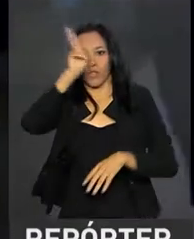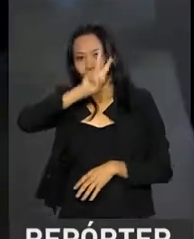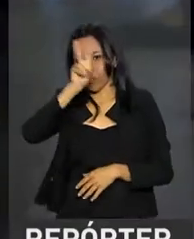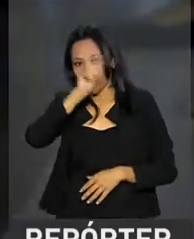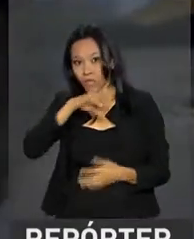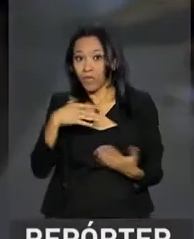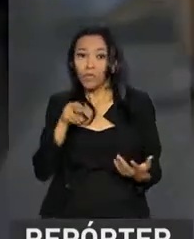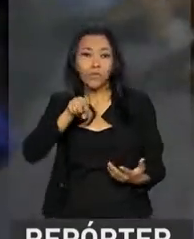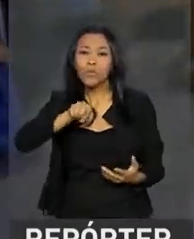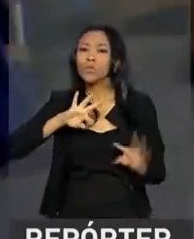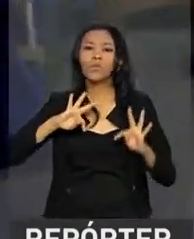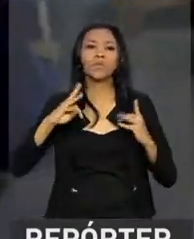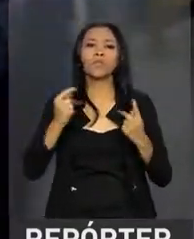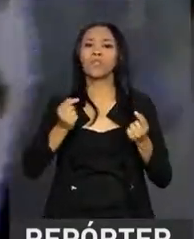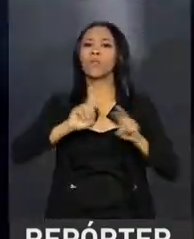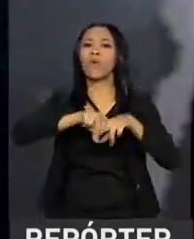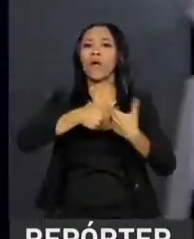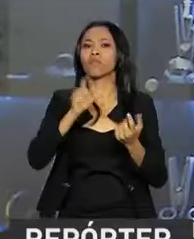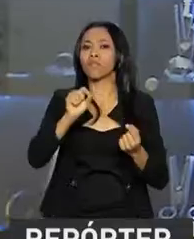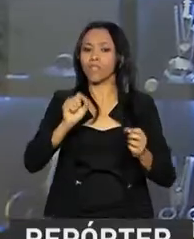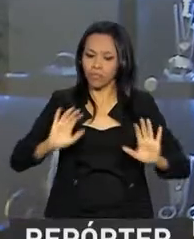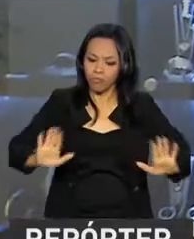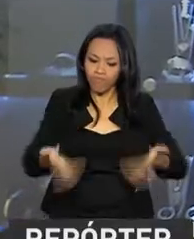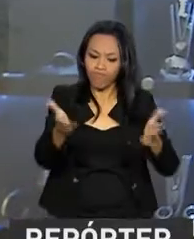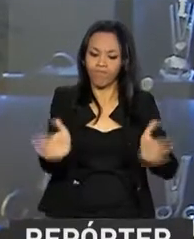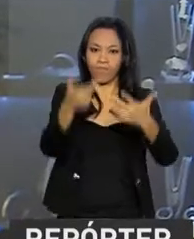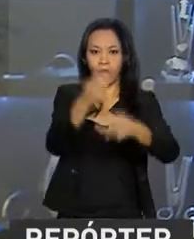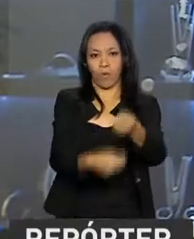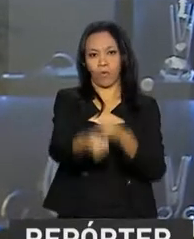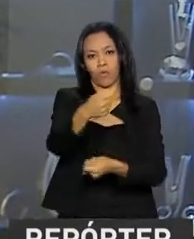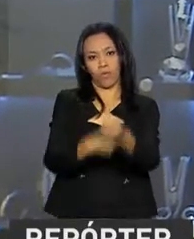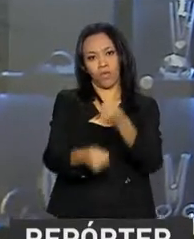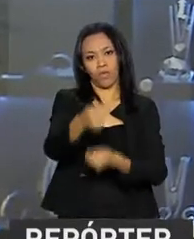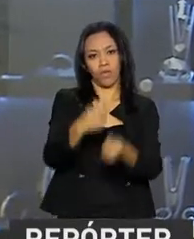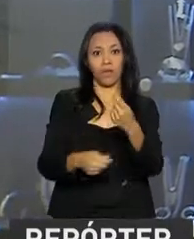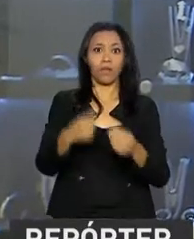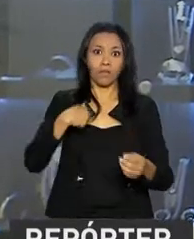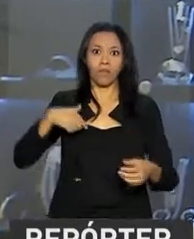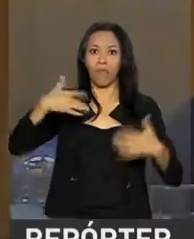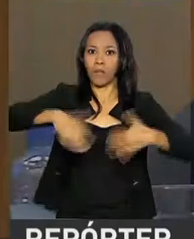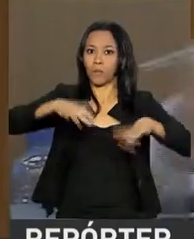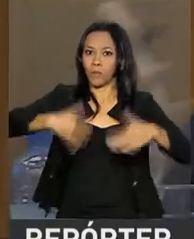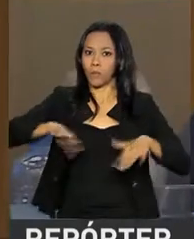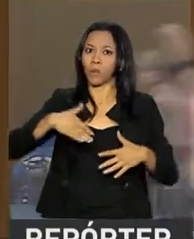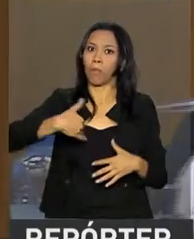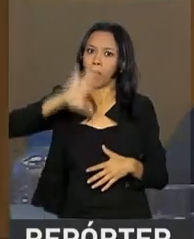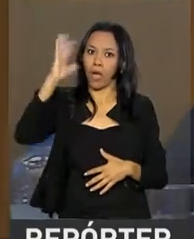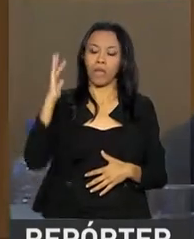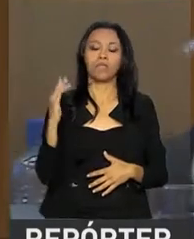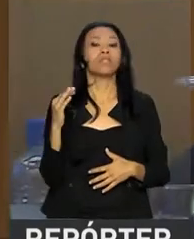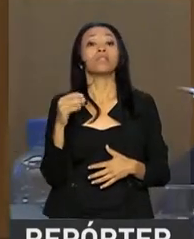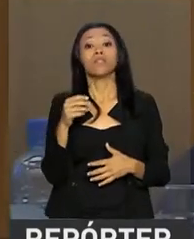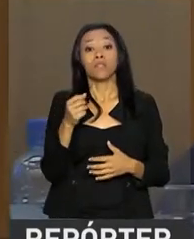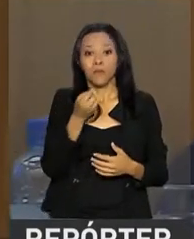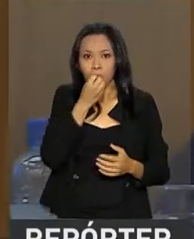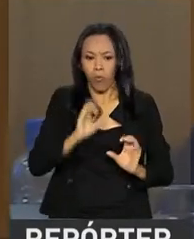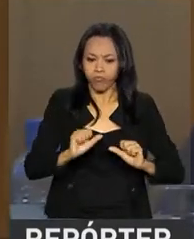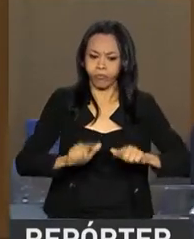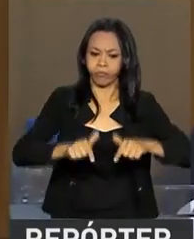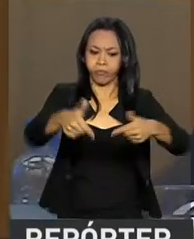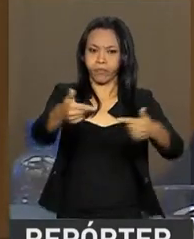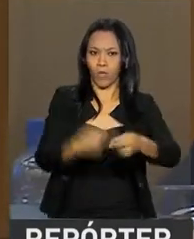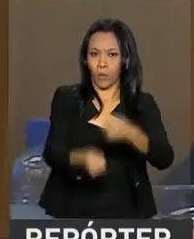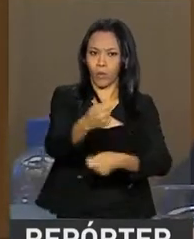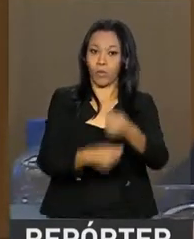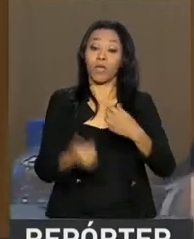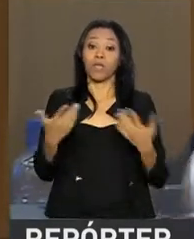Tudo isso impulsionou a recuperação da economia, que vem sendo mais forte do que o esperado. Para o presidente do Banco Central, o mercado